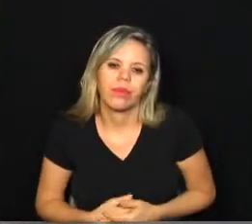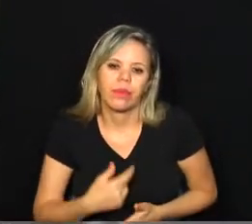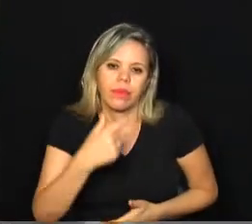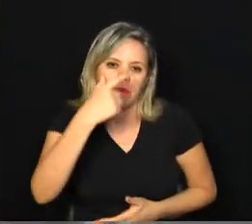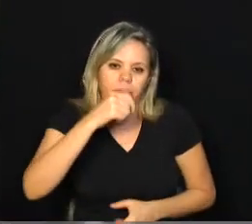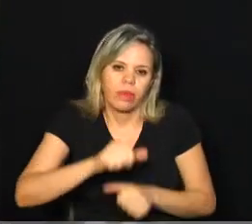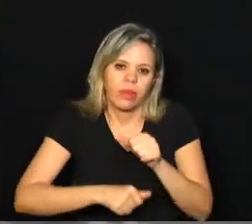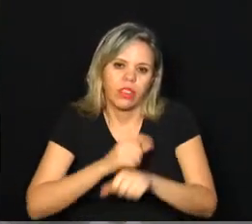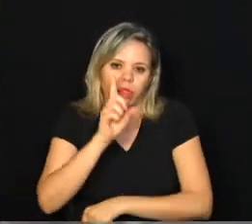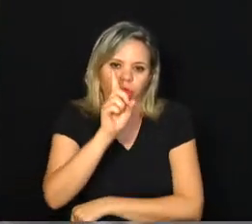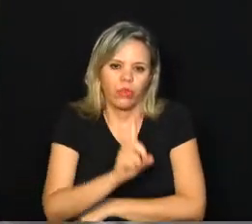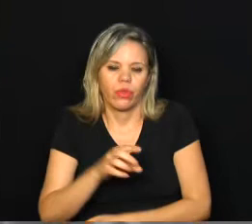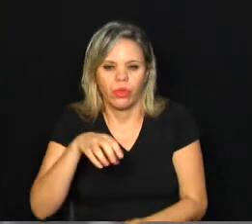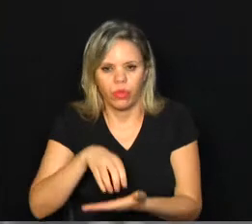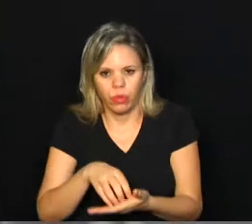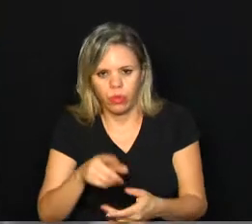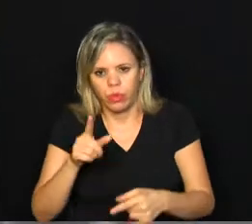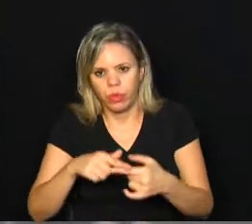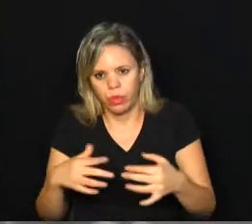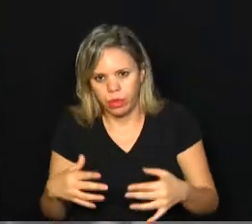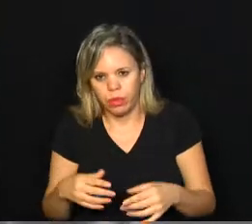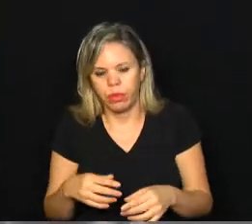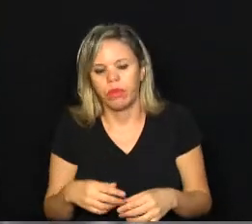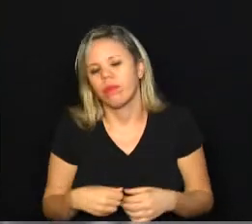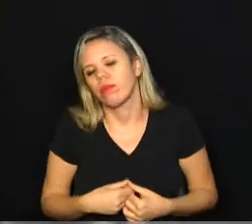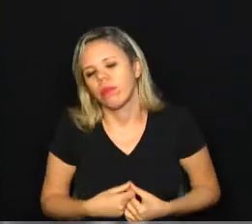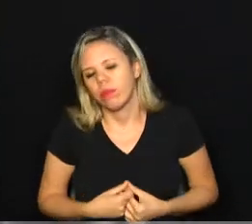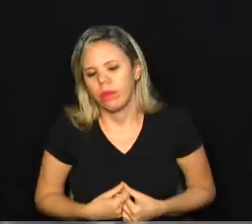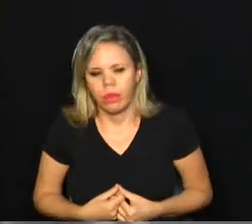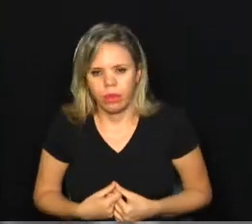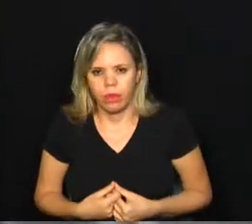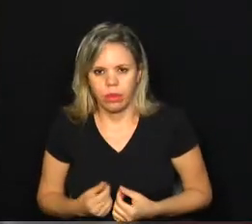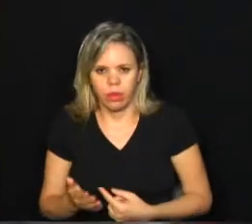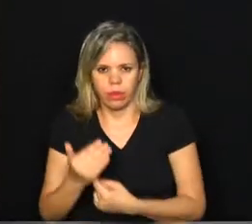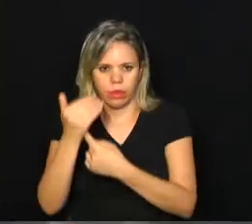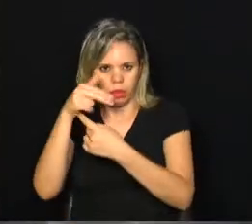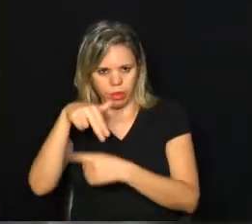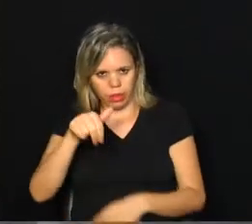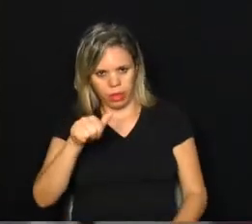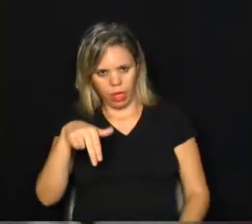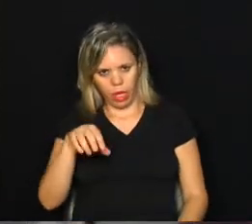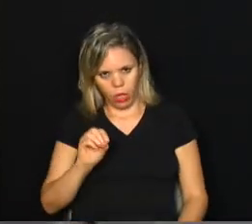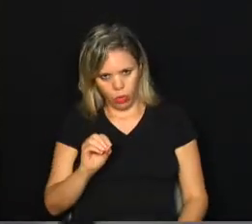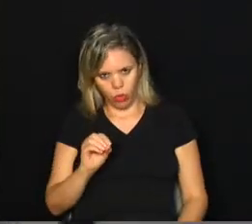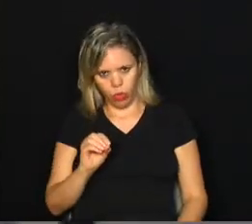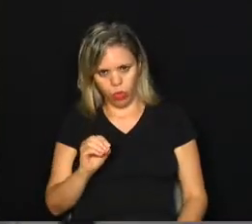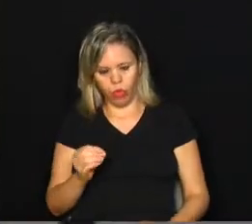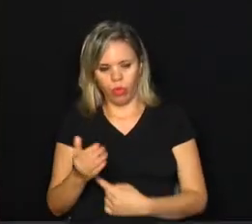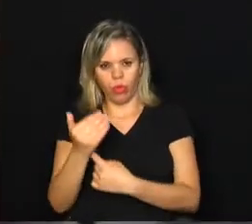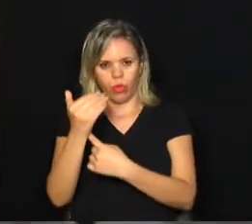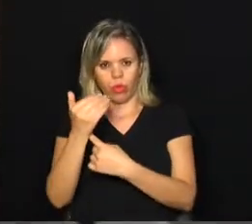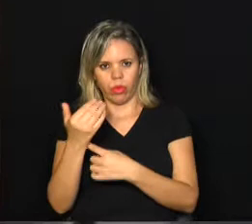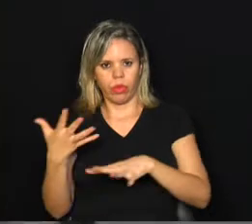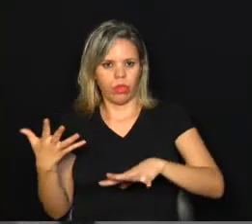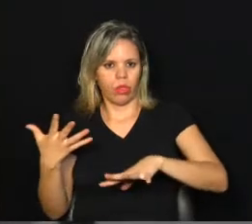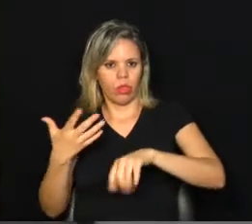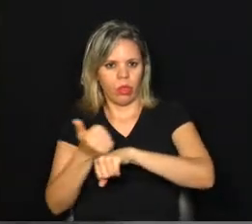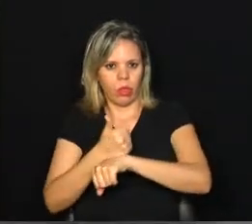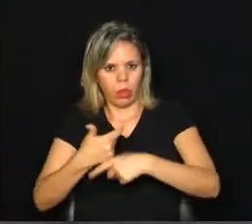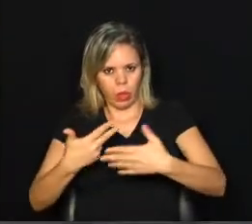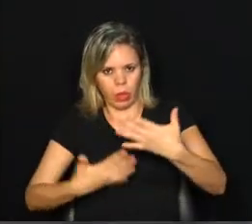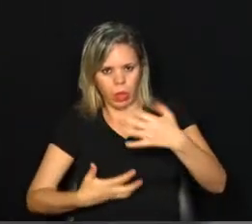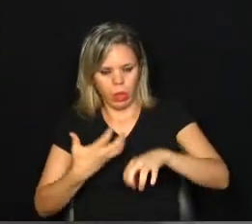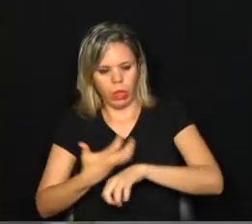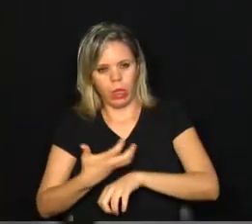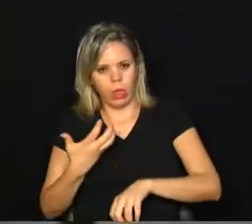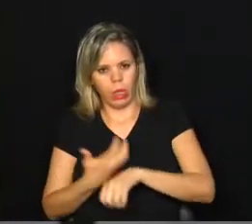o diretor do Centro de Componentes Semicondutores e Nanotecnologias, que é um centro multidisciplinar da Unicamp, que trata de